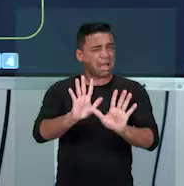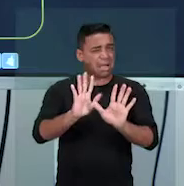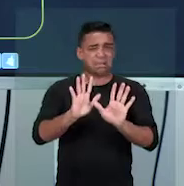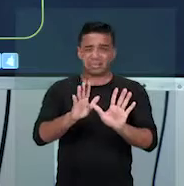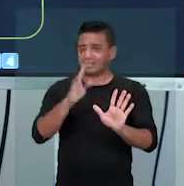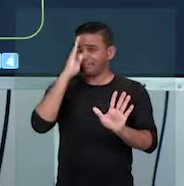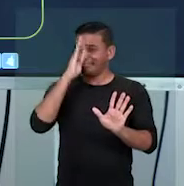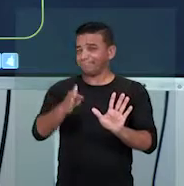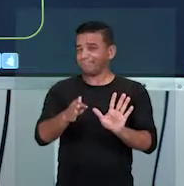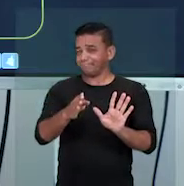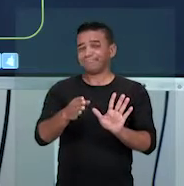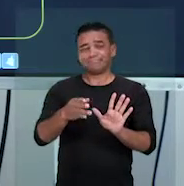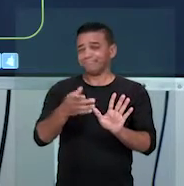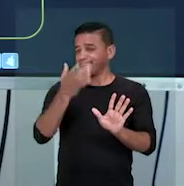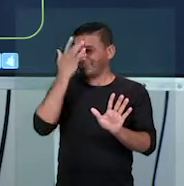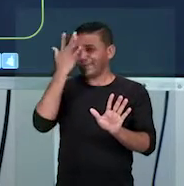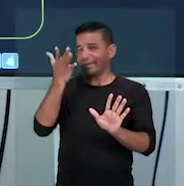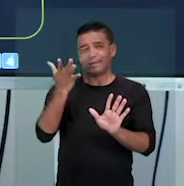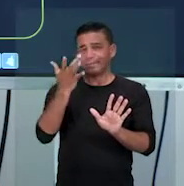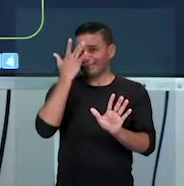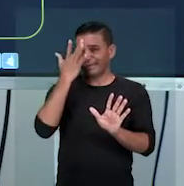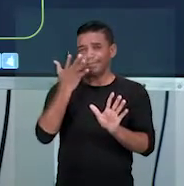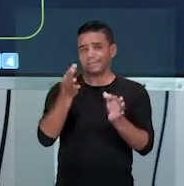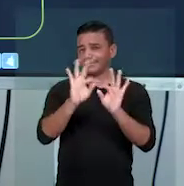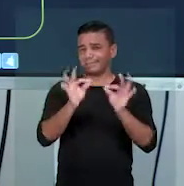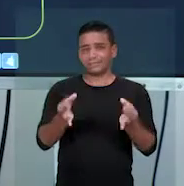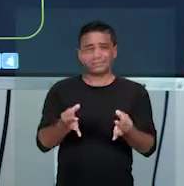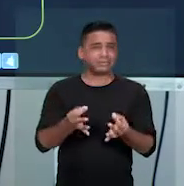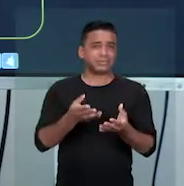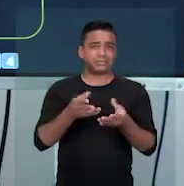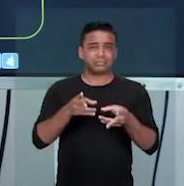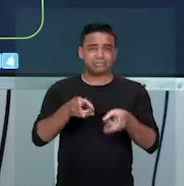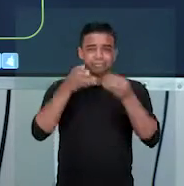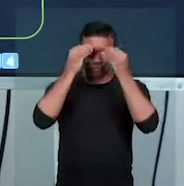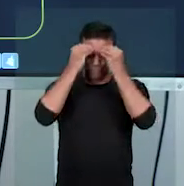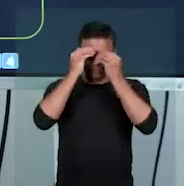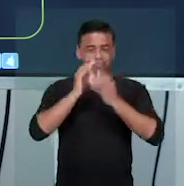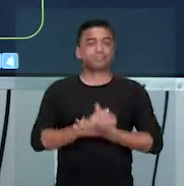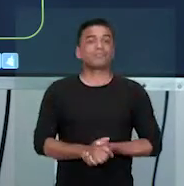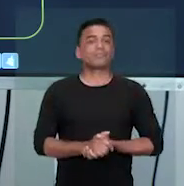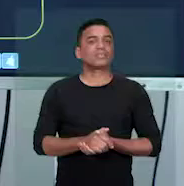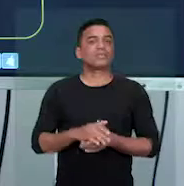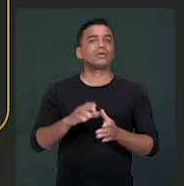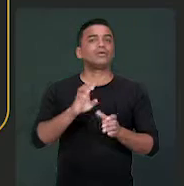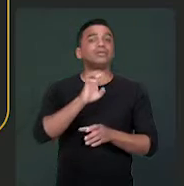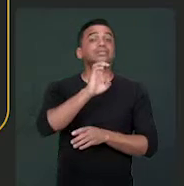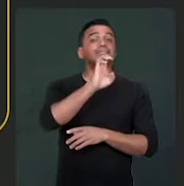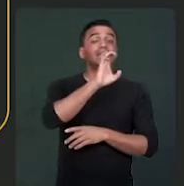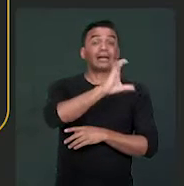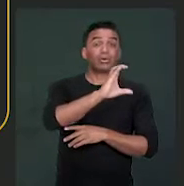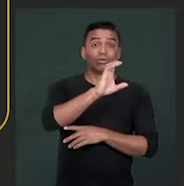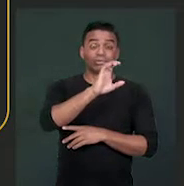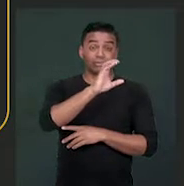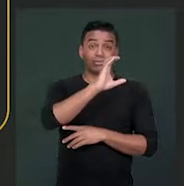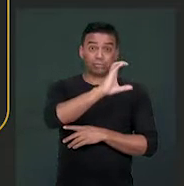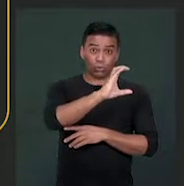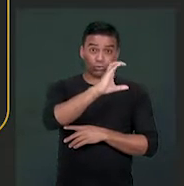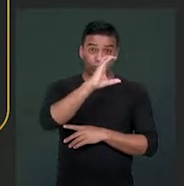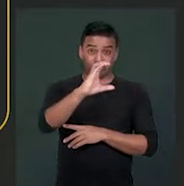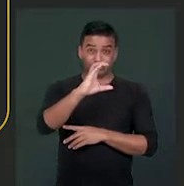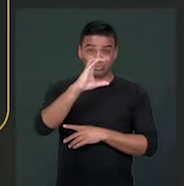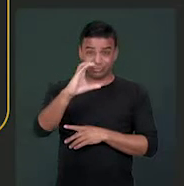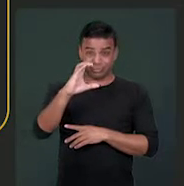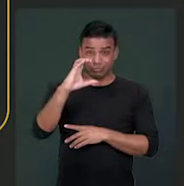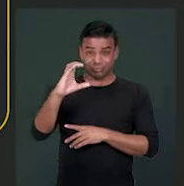é a mais fácil, a mais simples que eu vejo assim. Então, olha só. Preciso de 5 carbonos. 1,